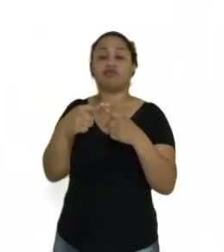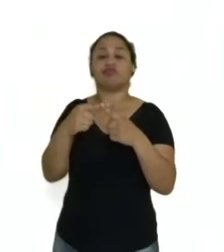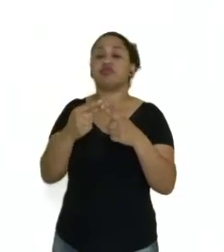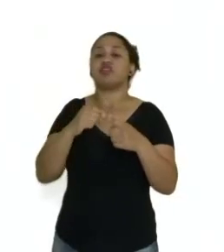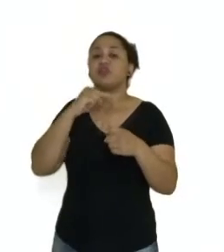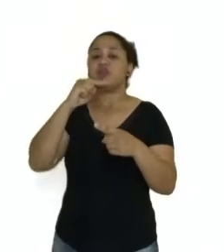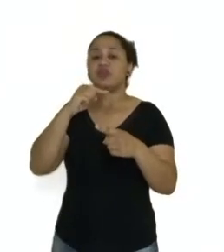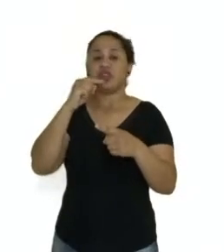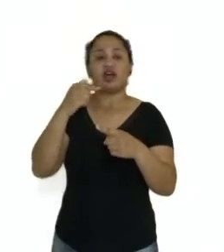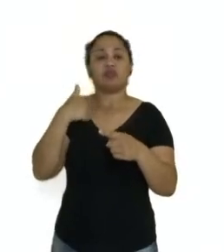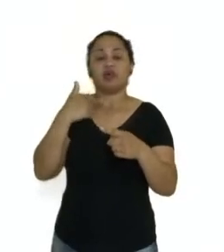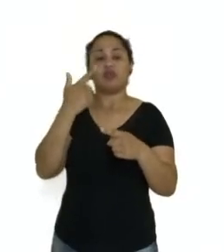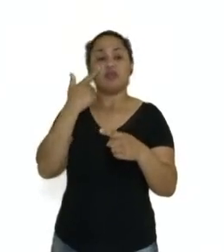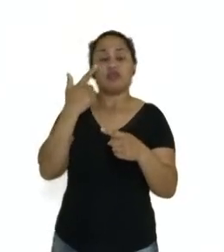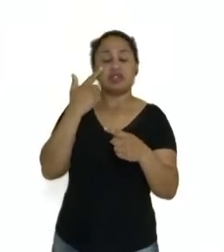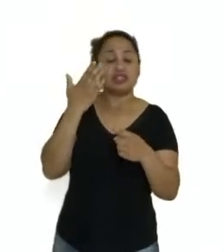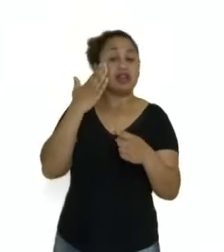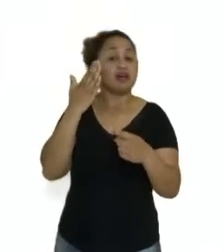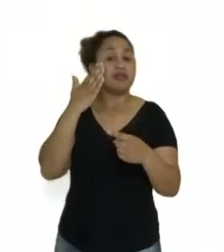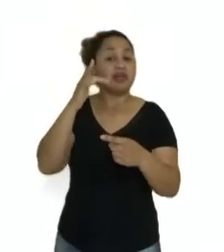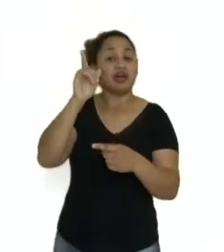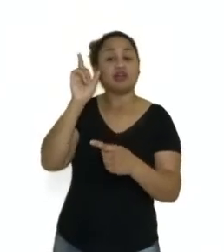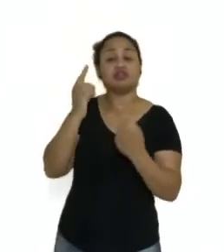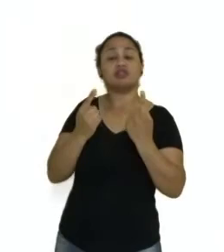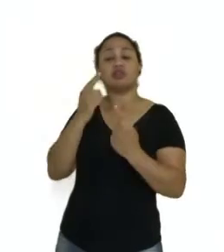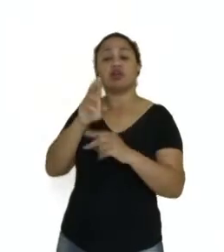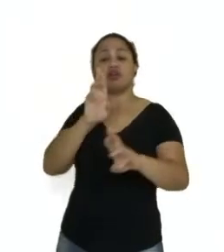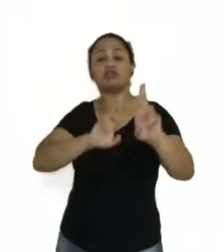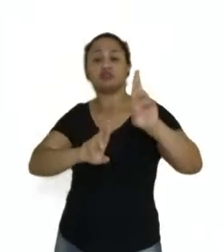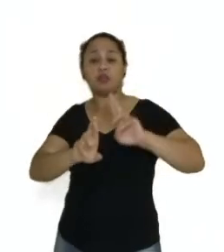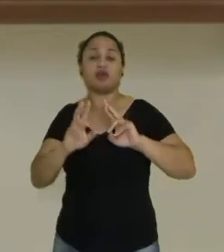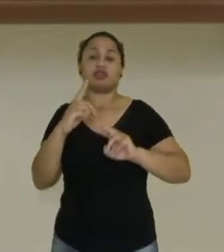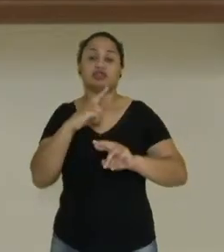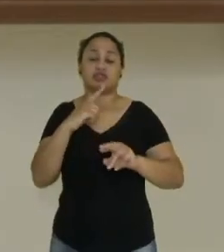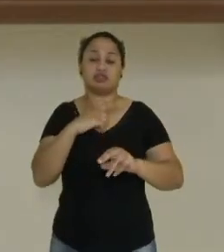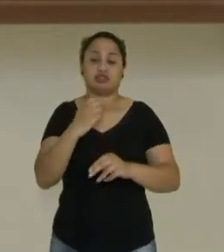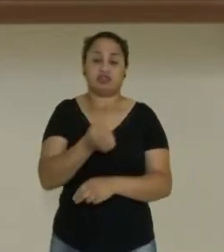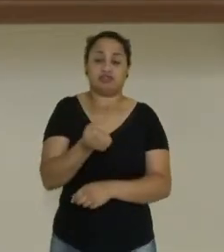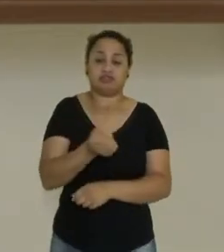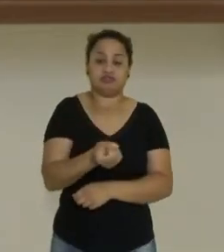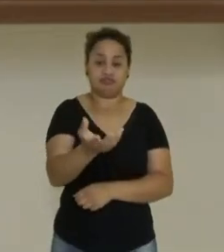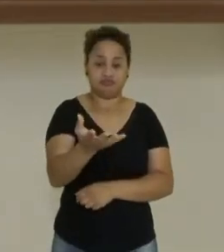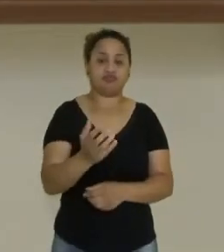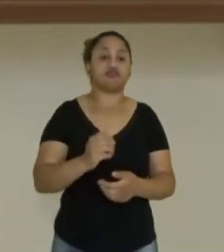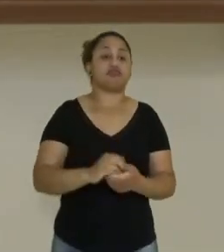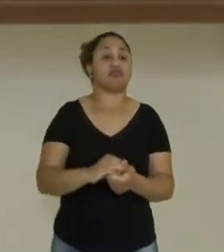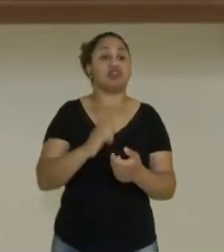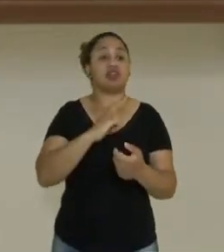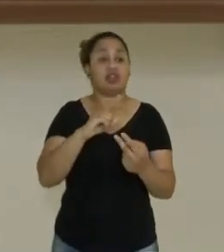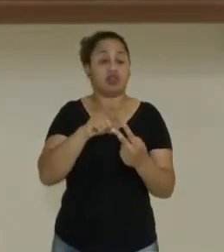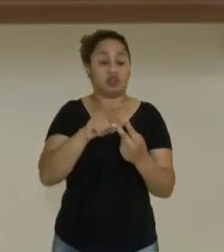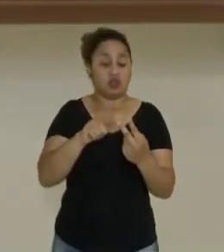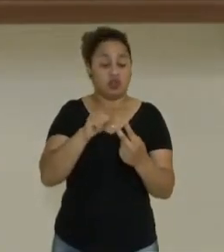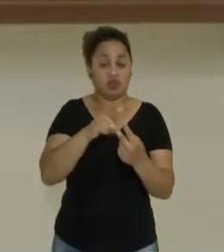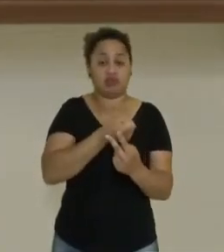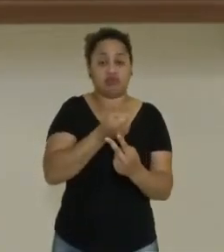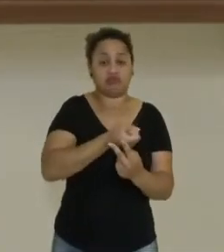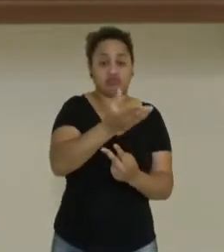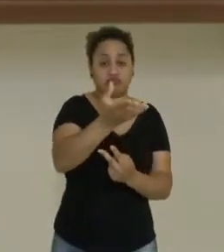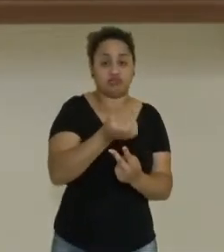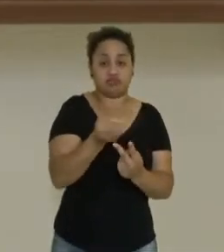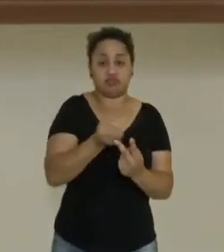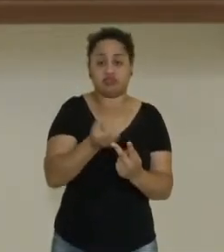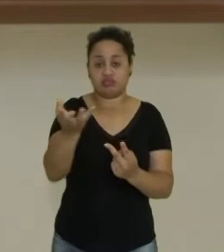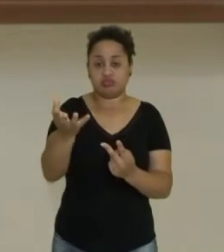possível prever qual resultado sairá em cada um dos dados. Como nós temos dois dados, então um dado,